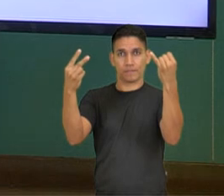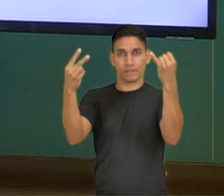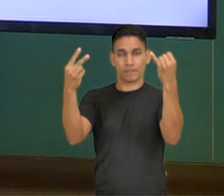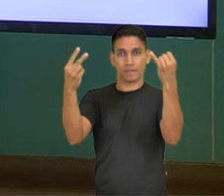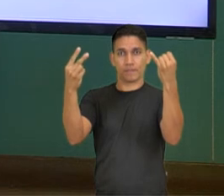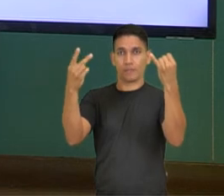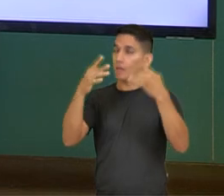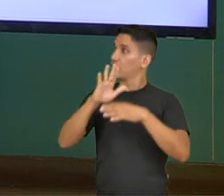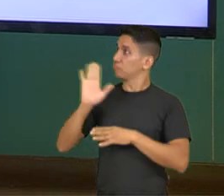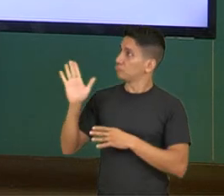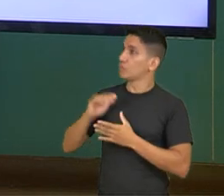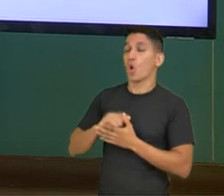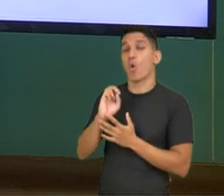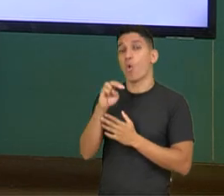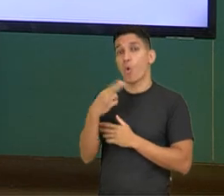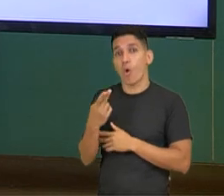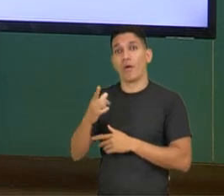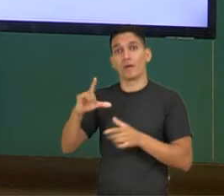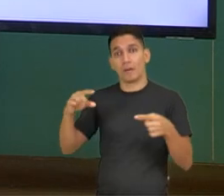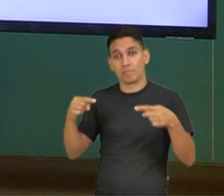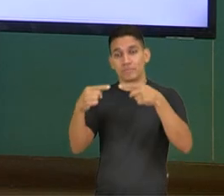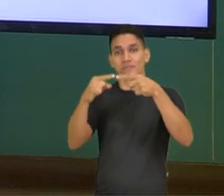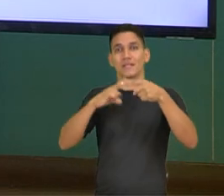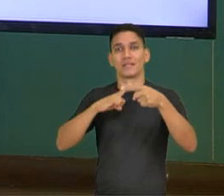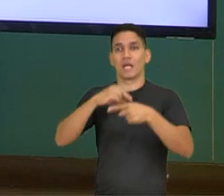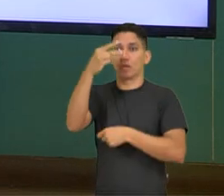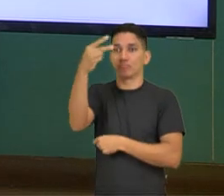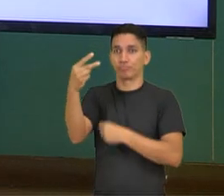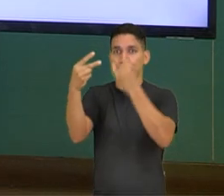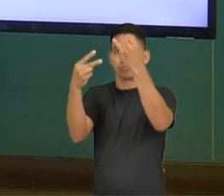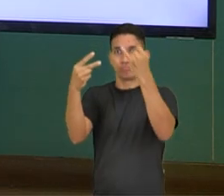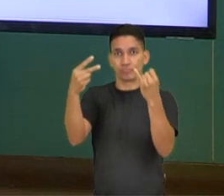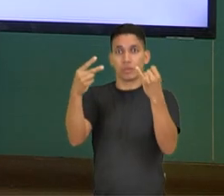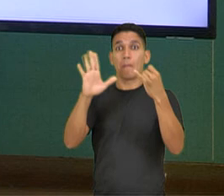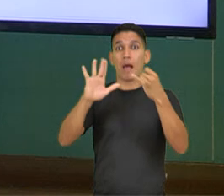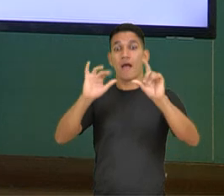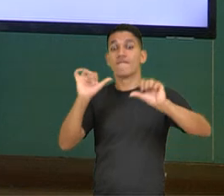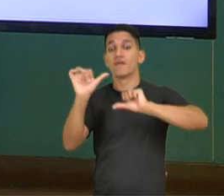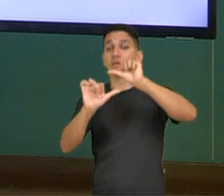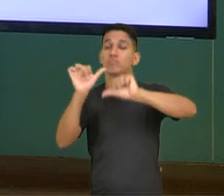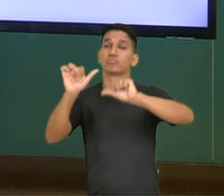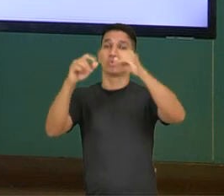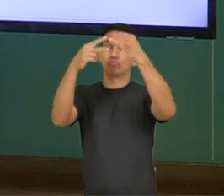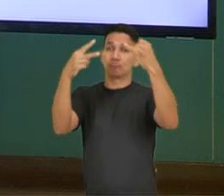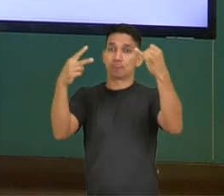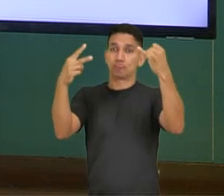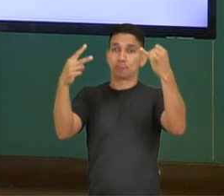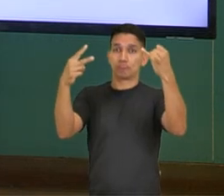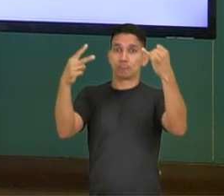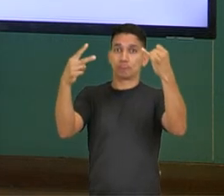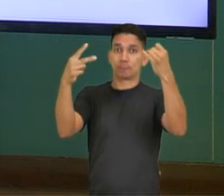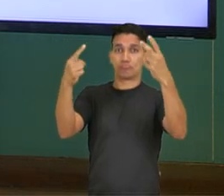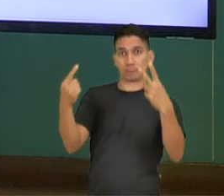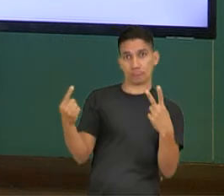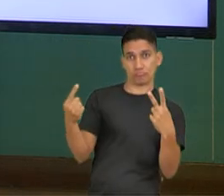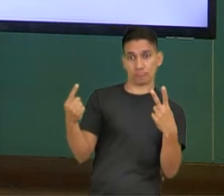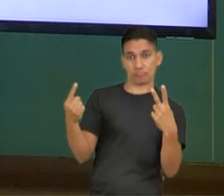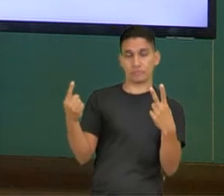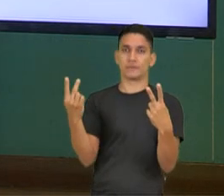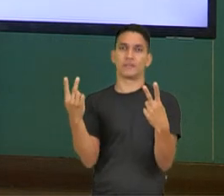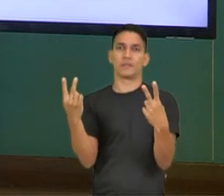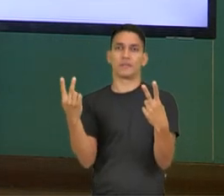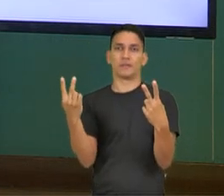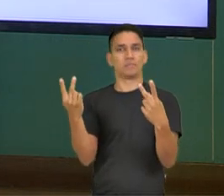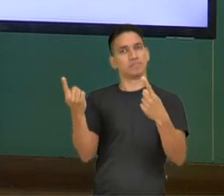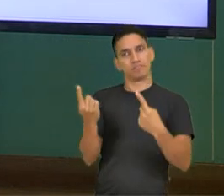duplas ligações, só que essas duplas ligações, elas vão se alternando. Então, elas vão se alternando. Para